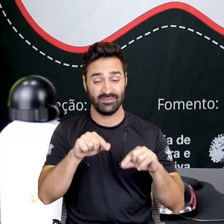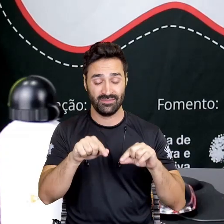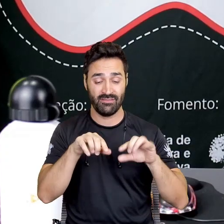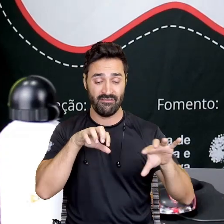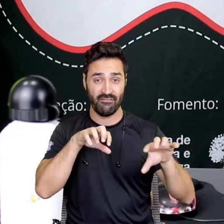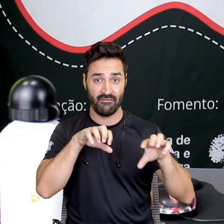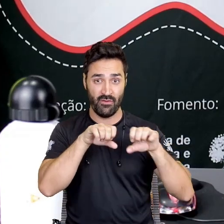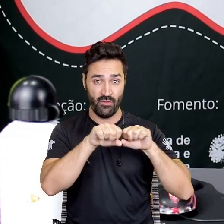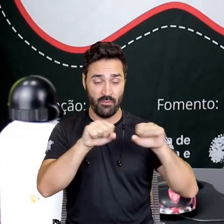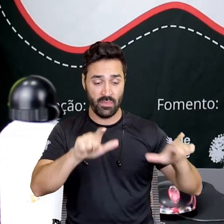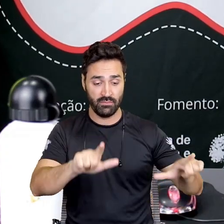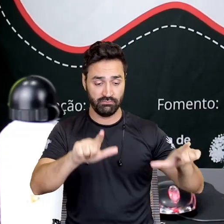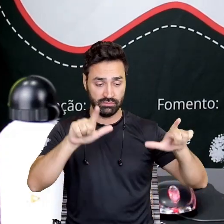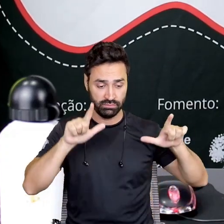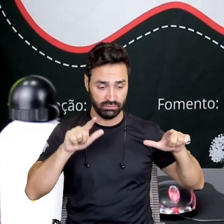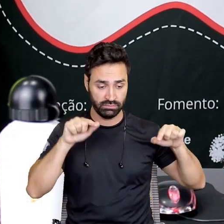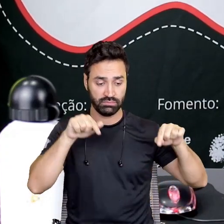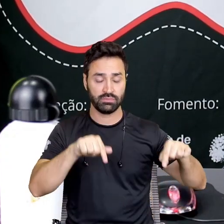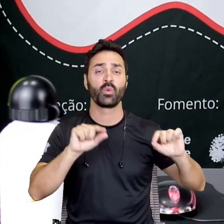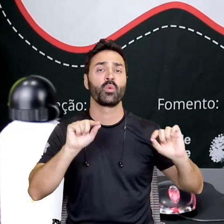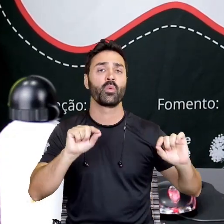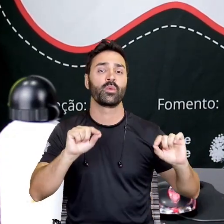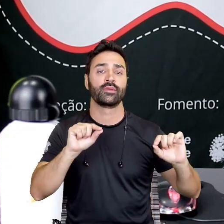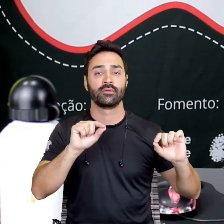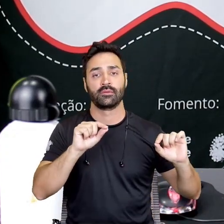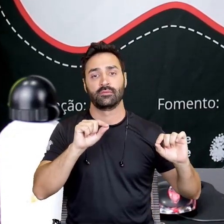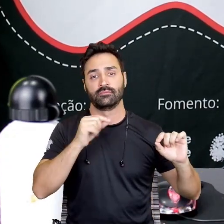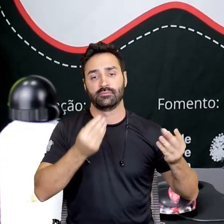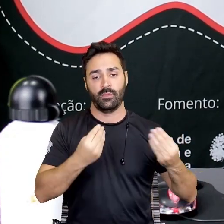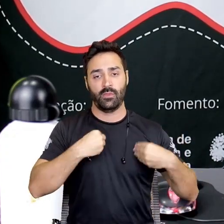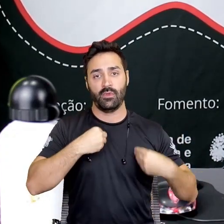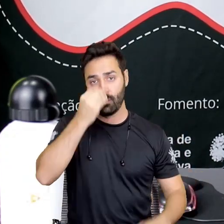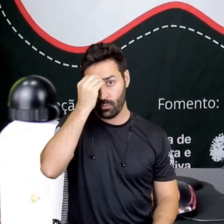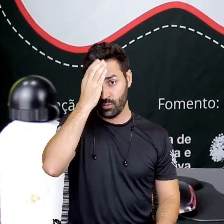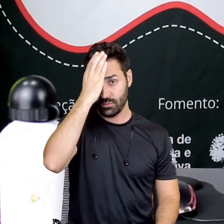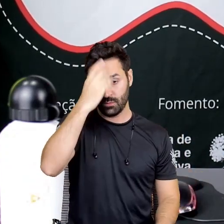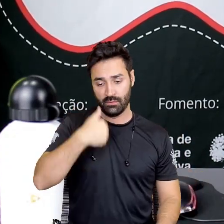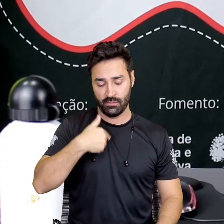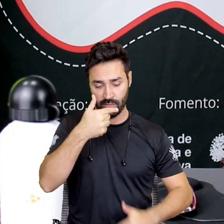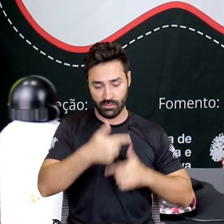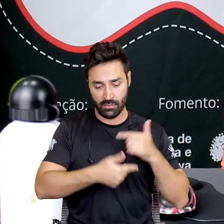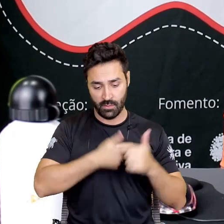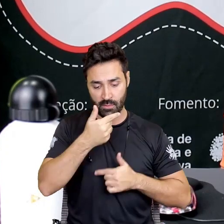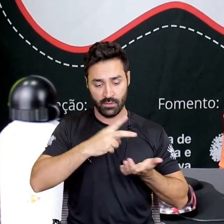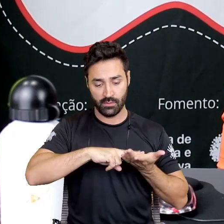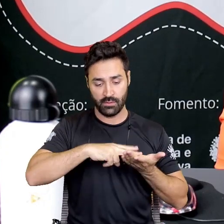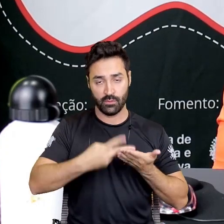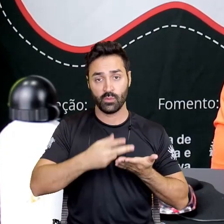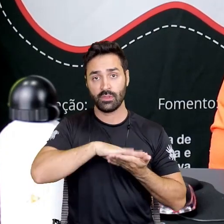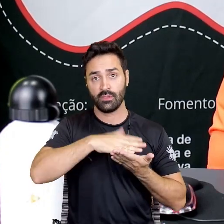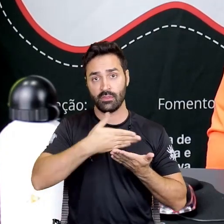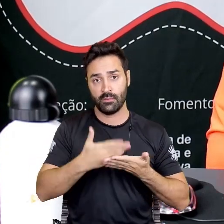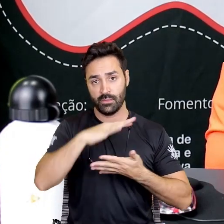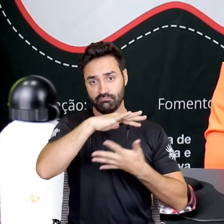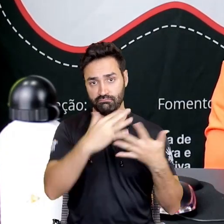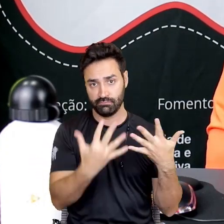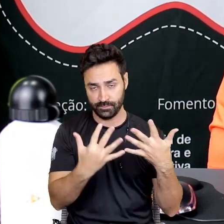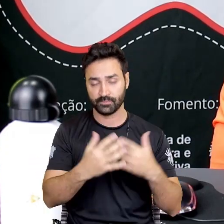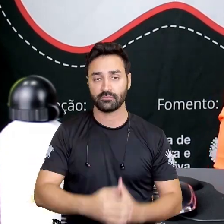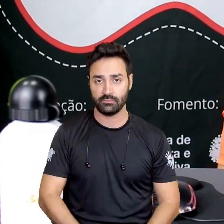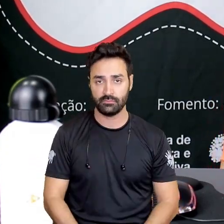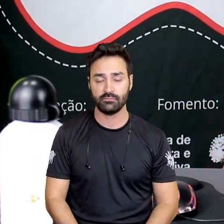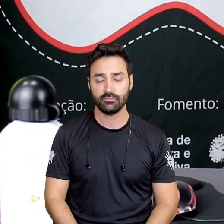dá o conhecimento necessário para atuar como tradutor e intérprete de língua de sinais. De